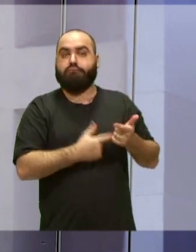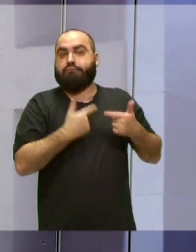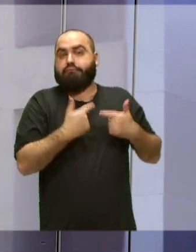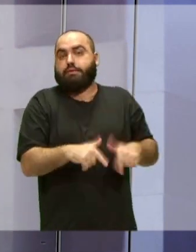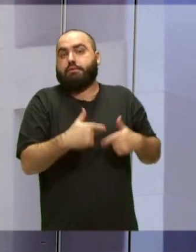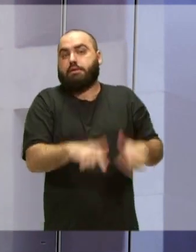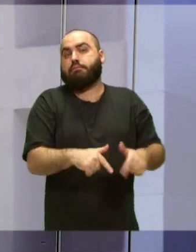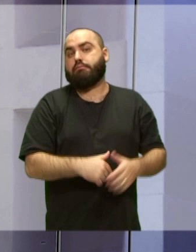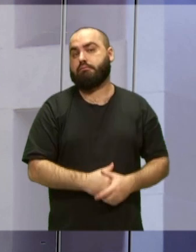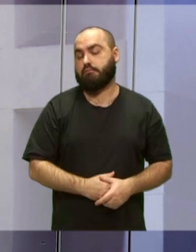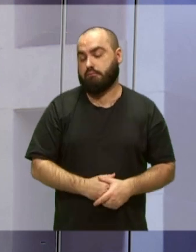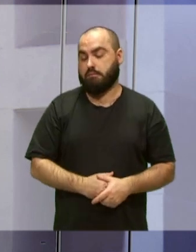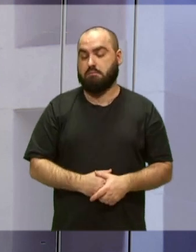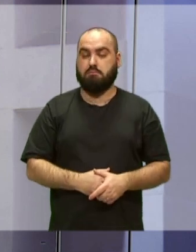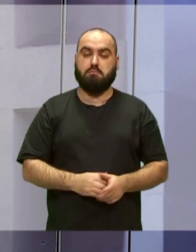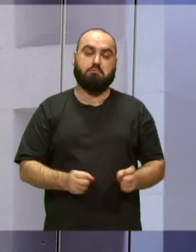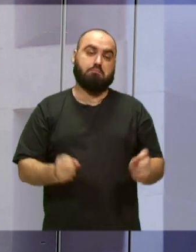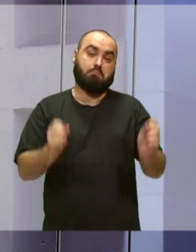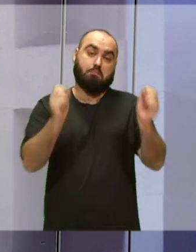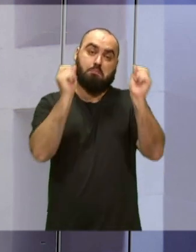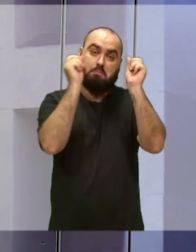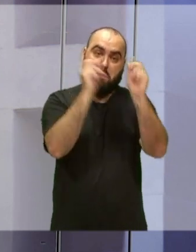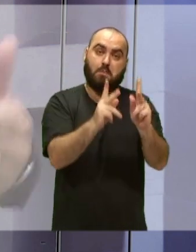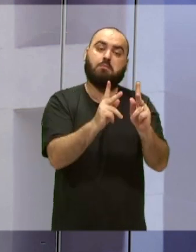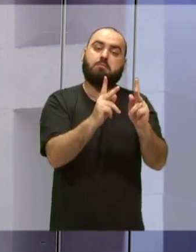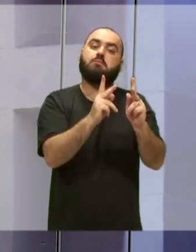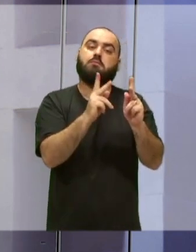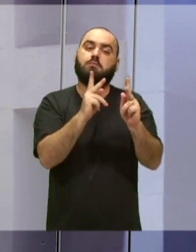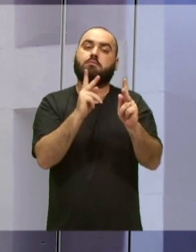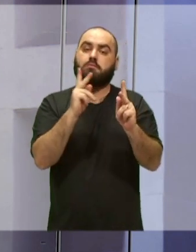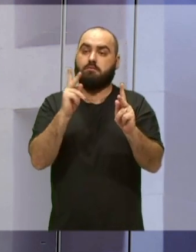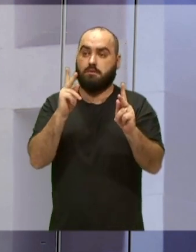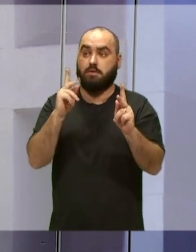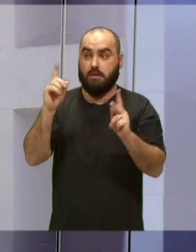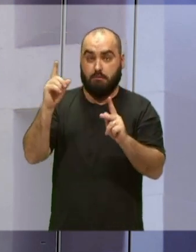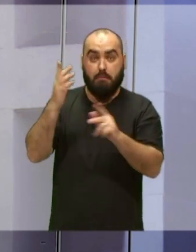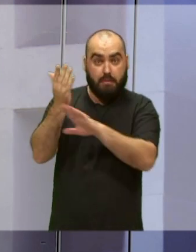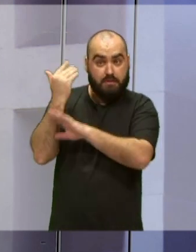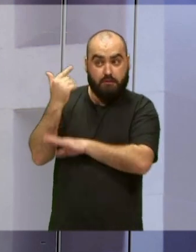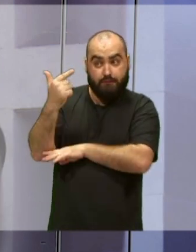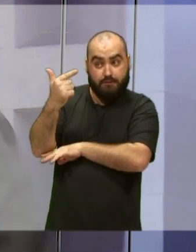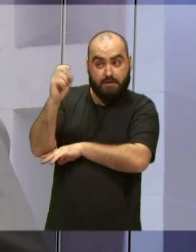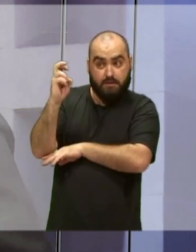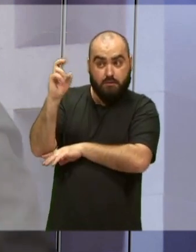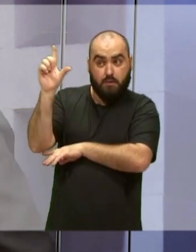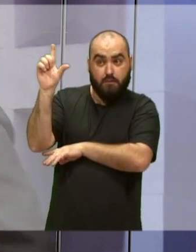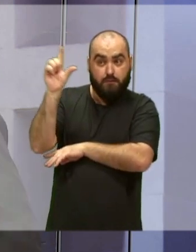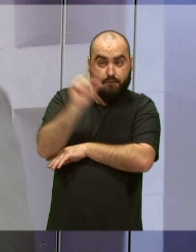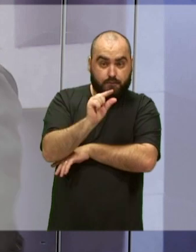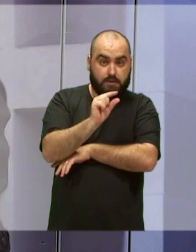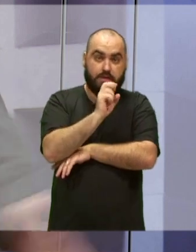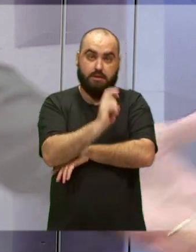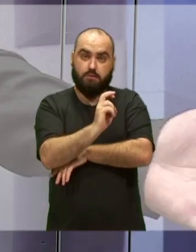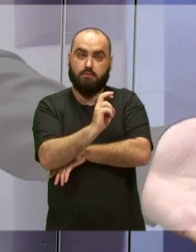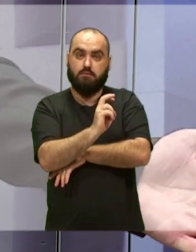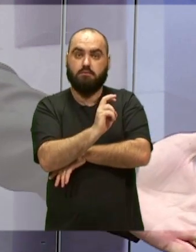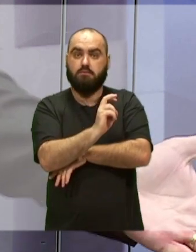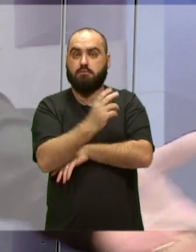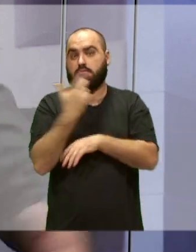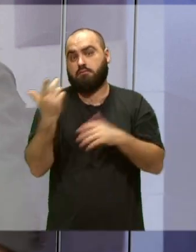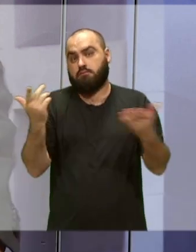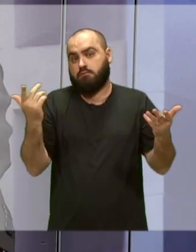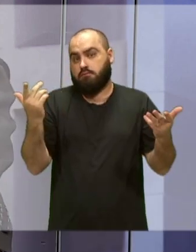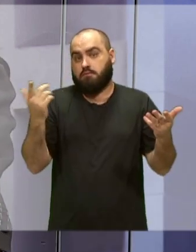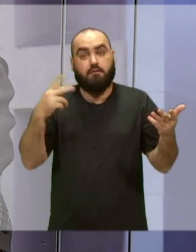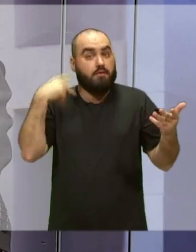aprovei através da Câmara de Vereadores ano passado a gente transformou de 25 para 5 precisa assim nós somos eleitos para